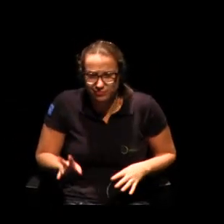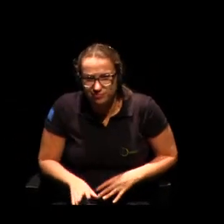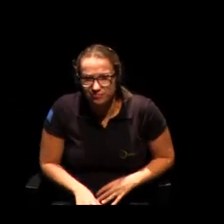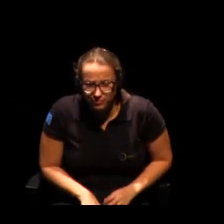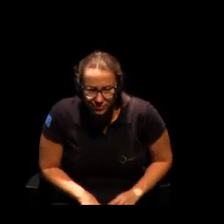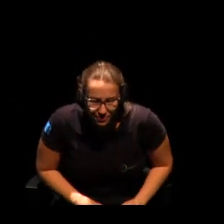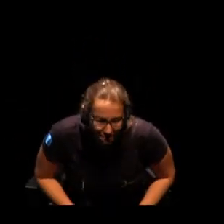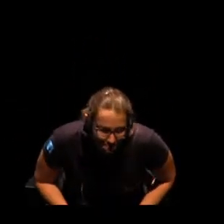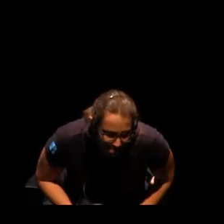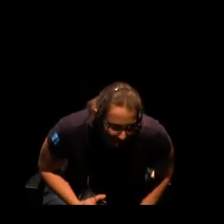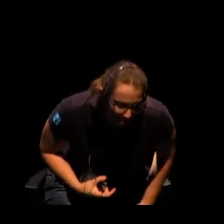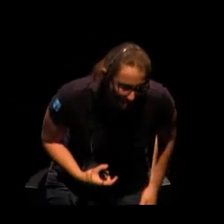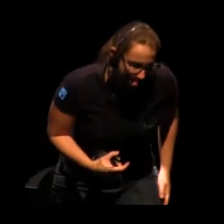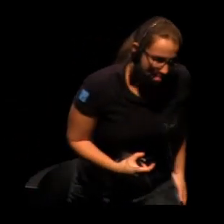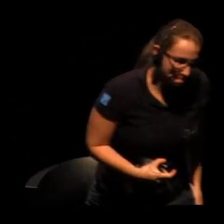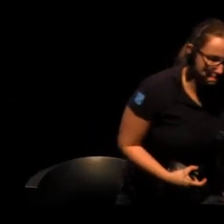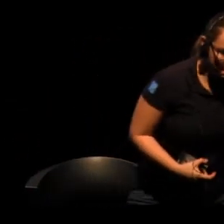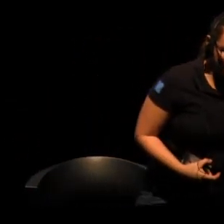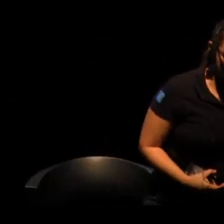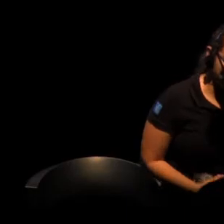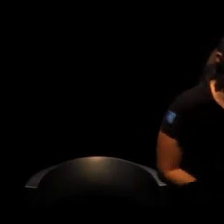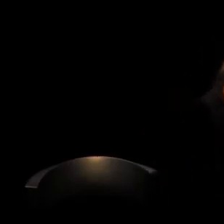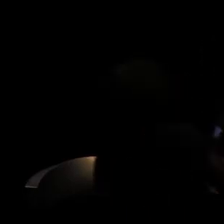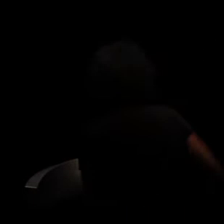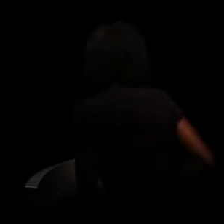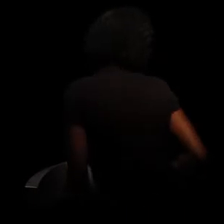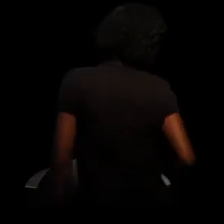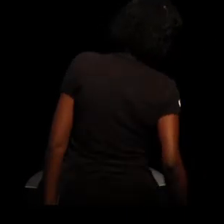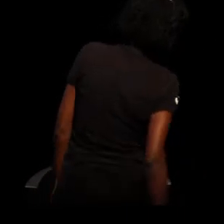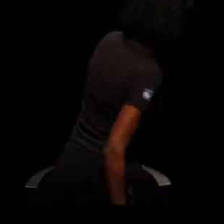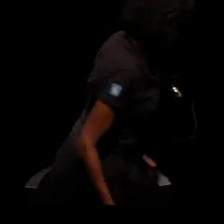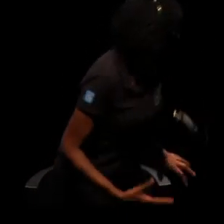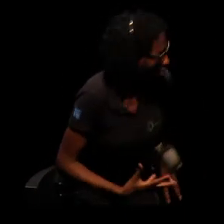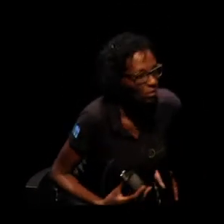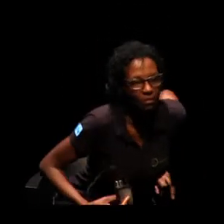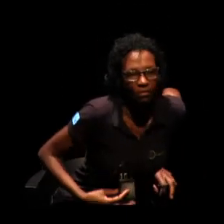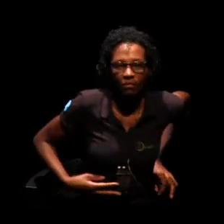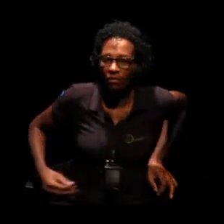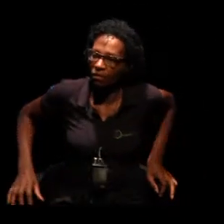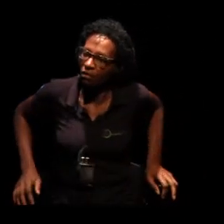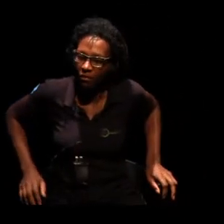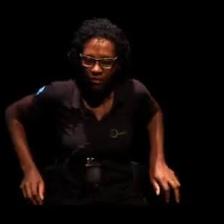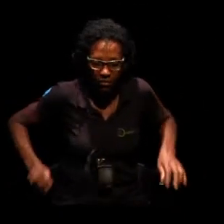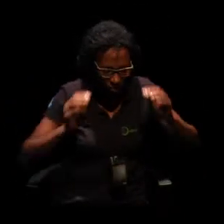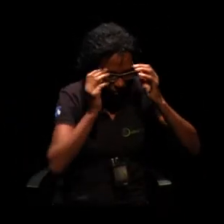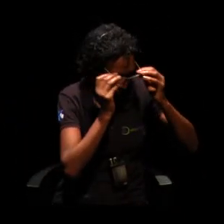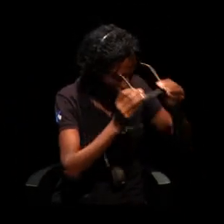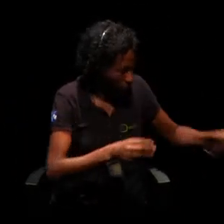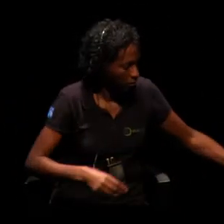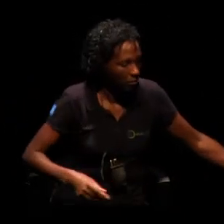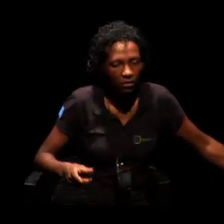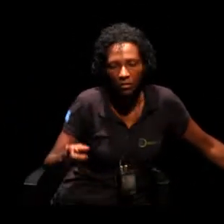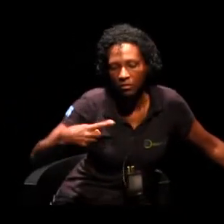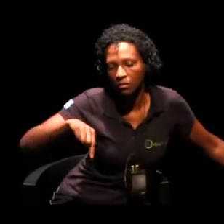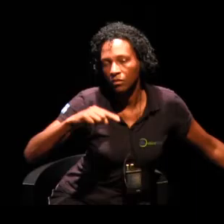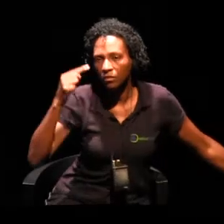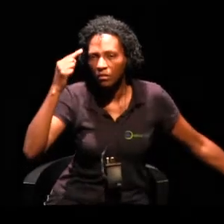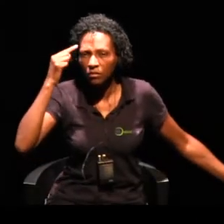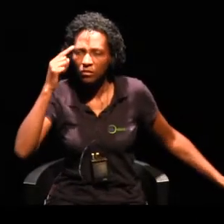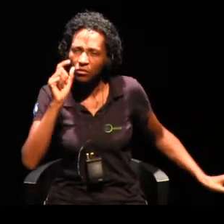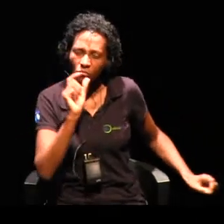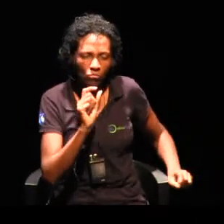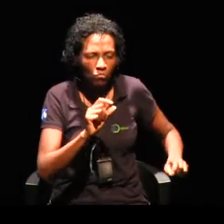tipo de coisa nesse canal. So what we did was Então, o que nós fizemos foi pensar um pouco